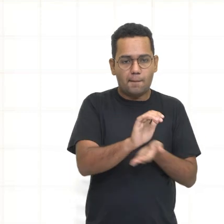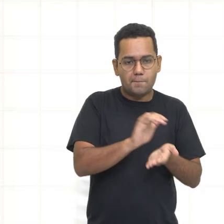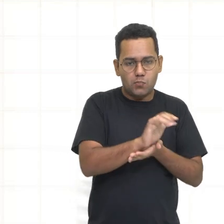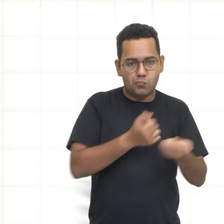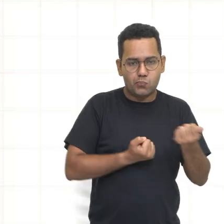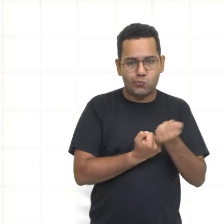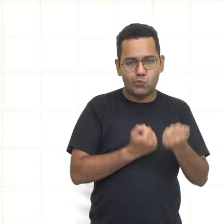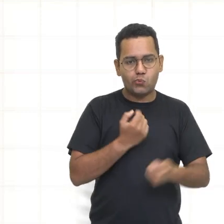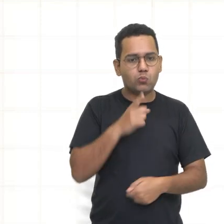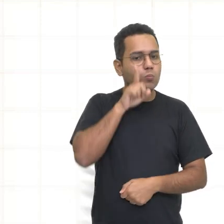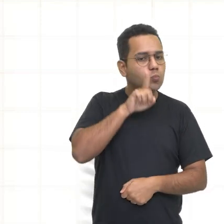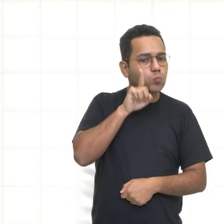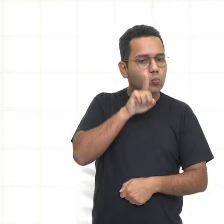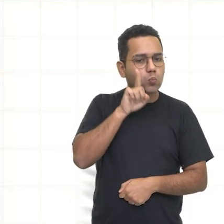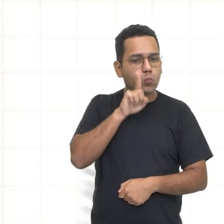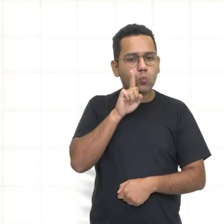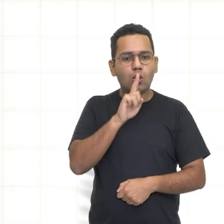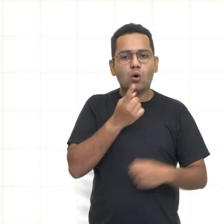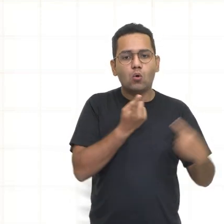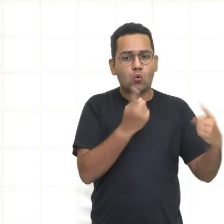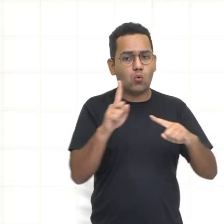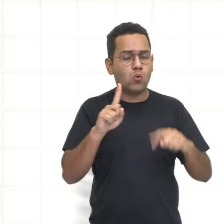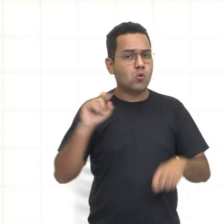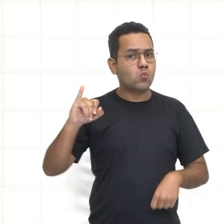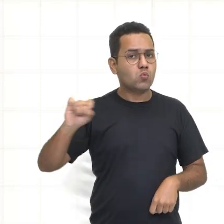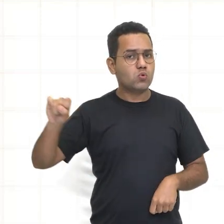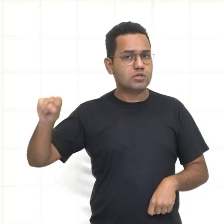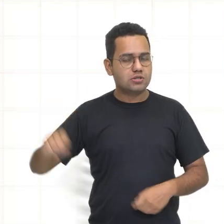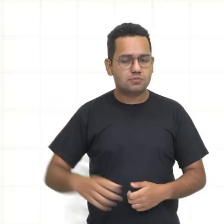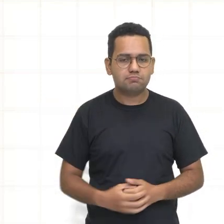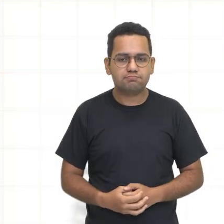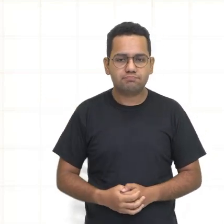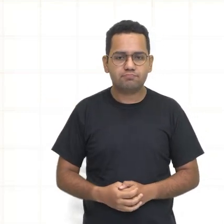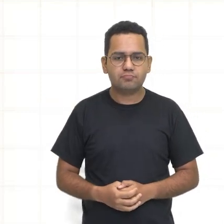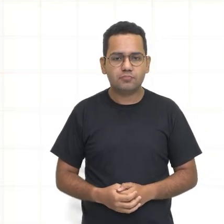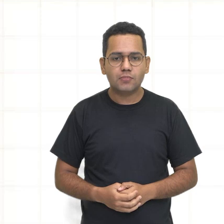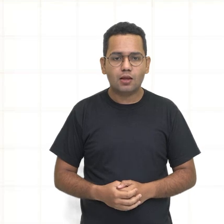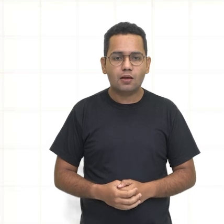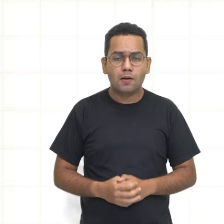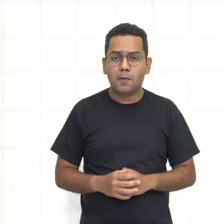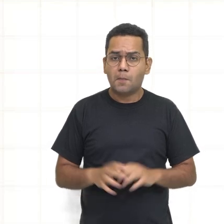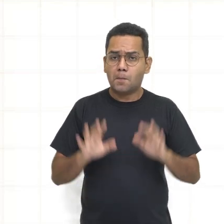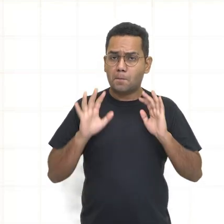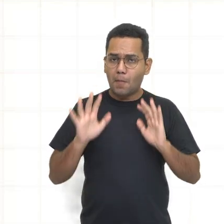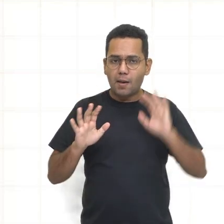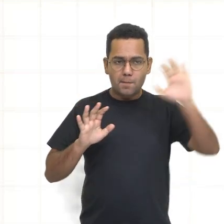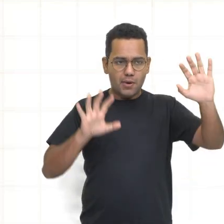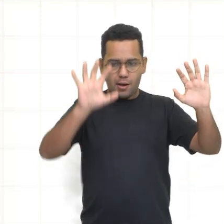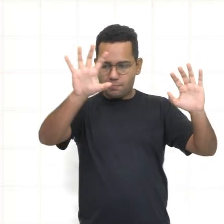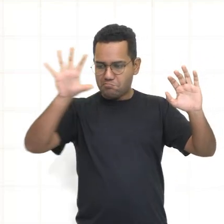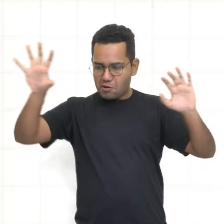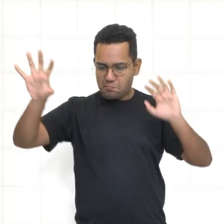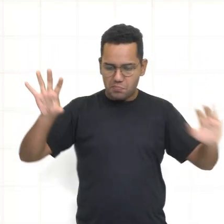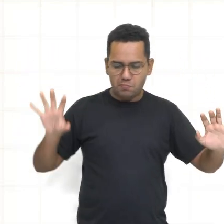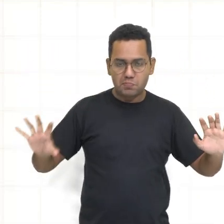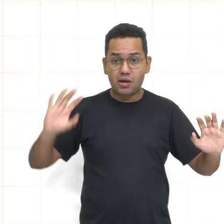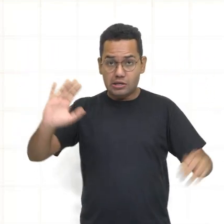recebido apoio dos Estados Unidos na luta contra o ISIS. Então, todos esses grupos, né, todos esses